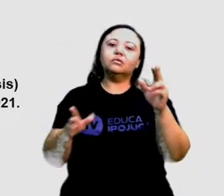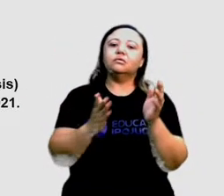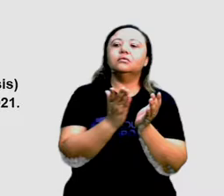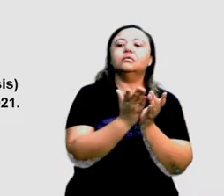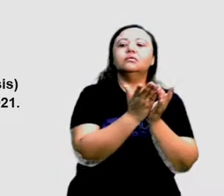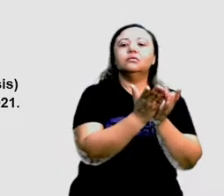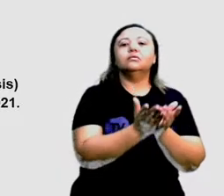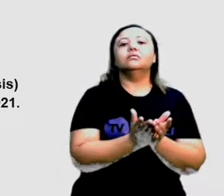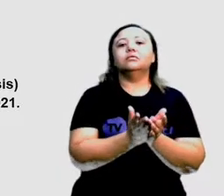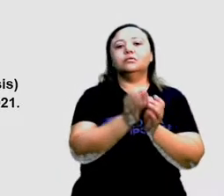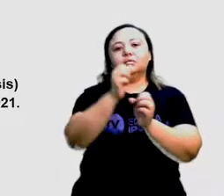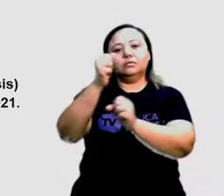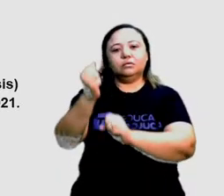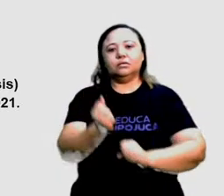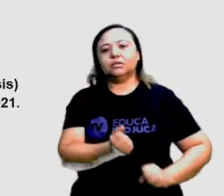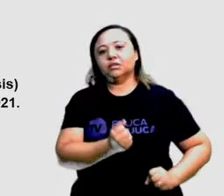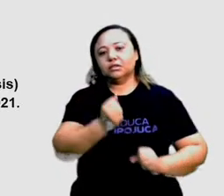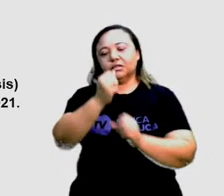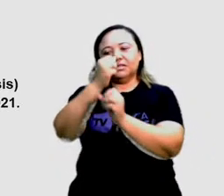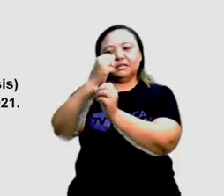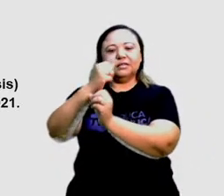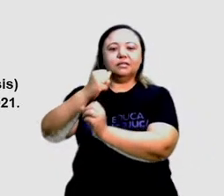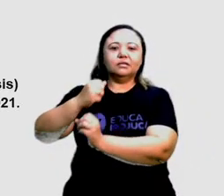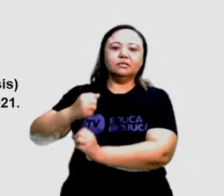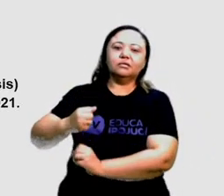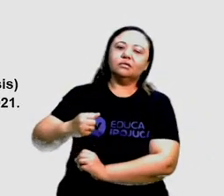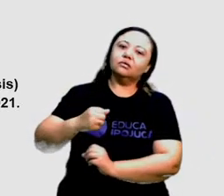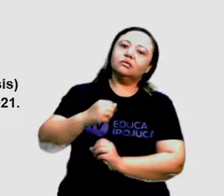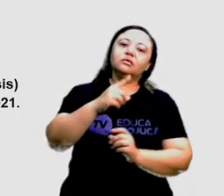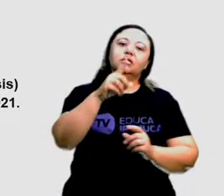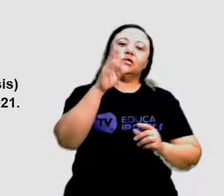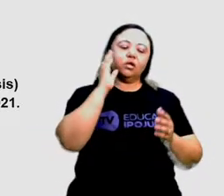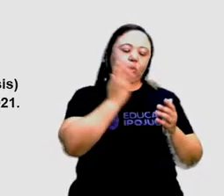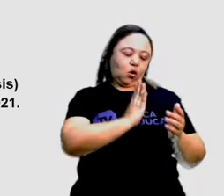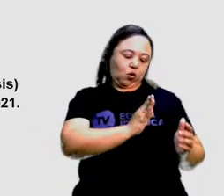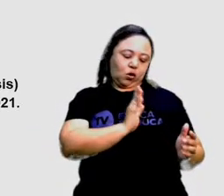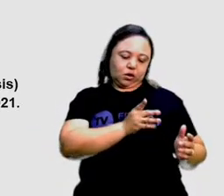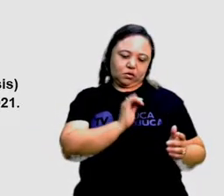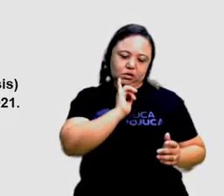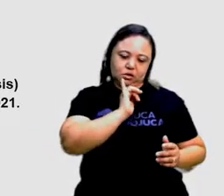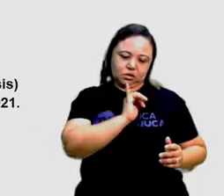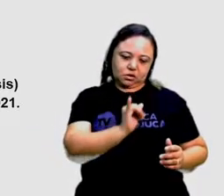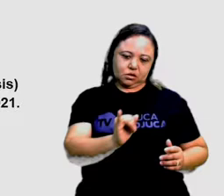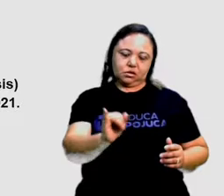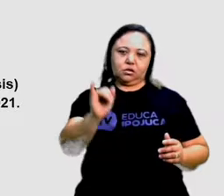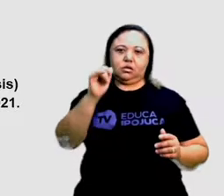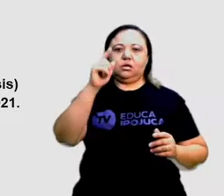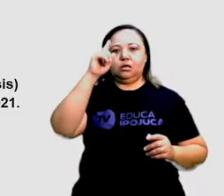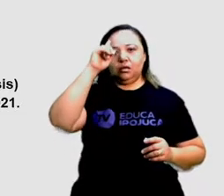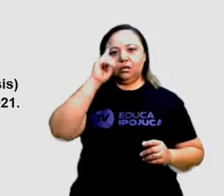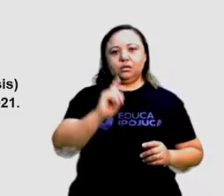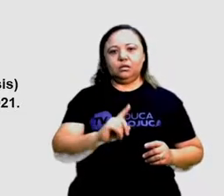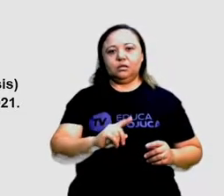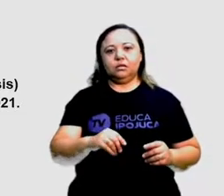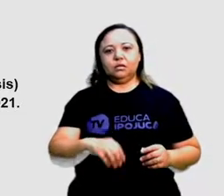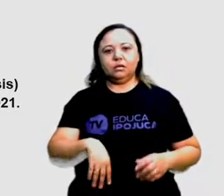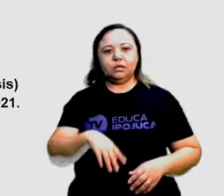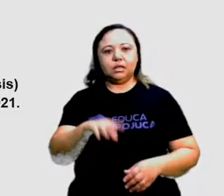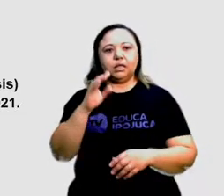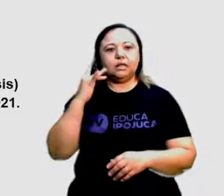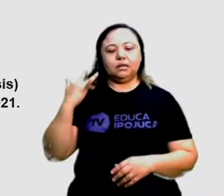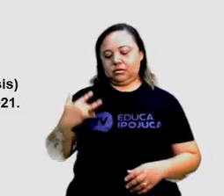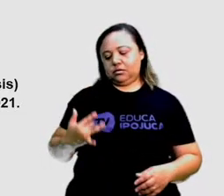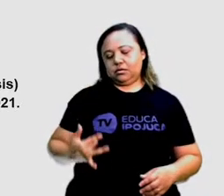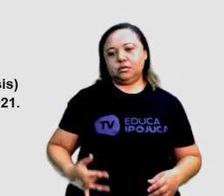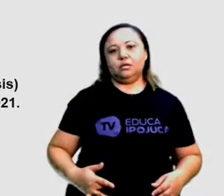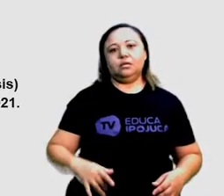acompanhavam arregalados. Ele, coração, vai dizendo que, uma vez que mana piedade, tinha